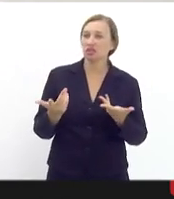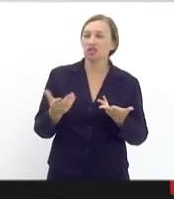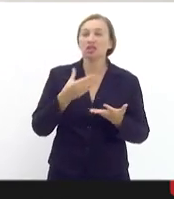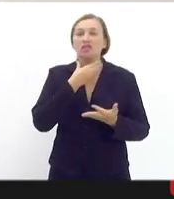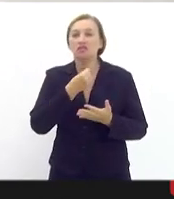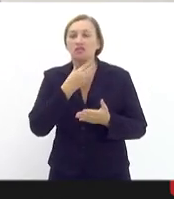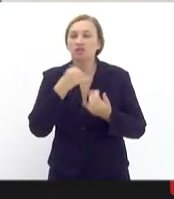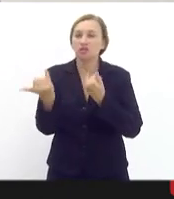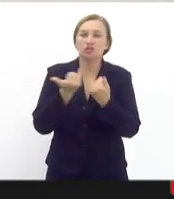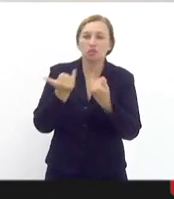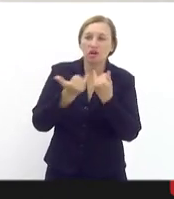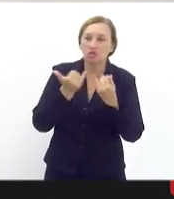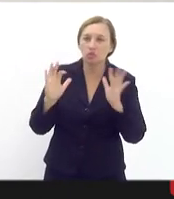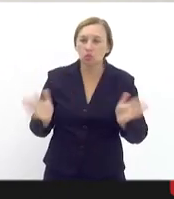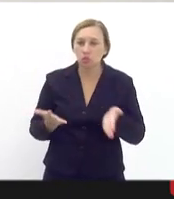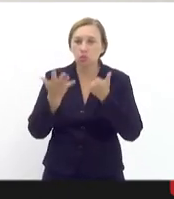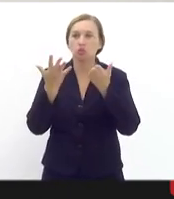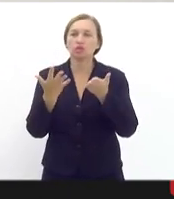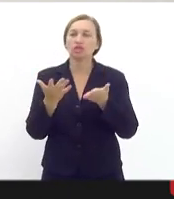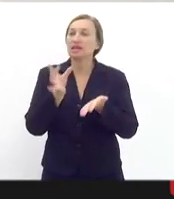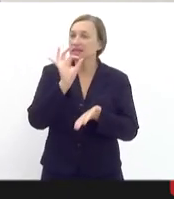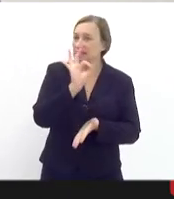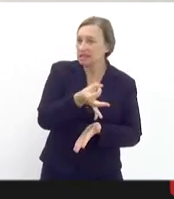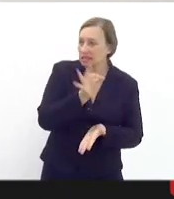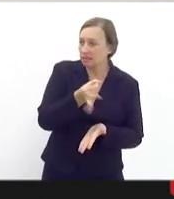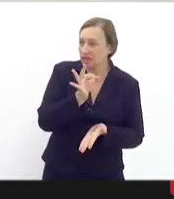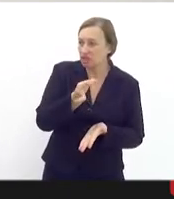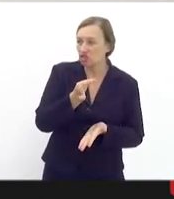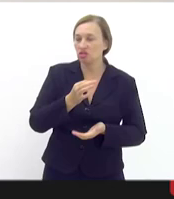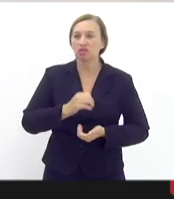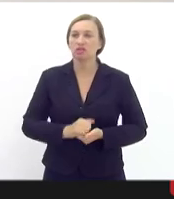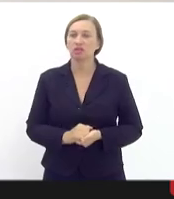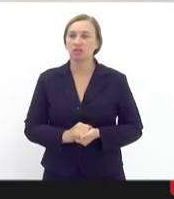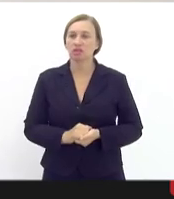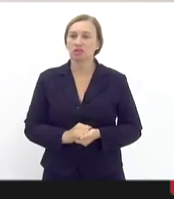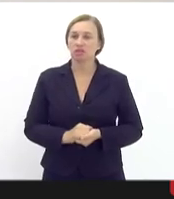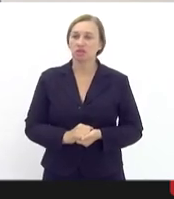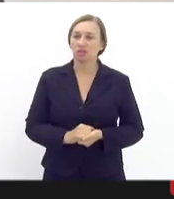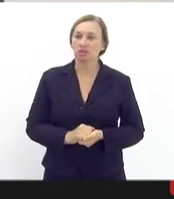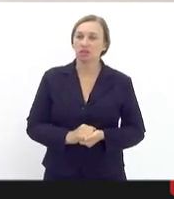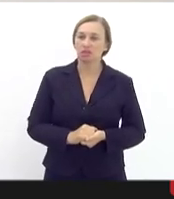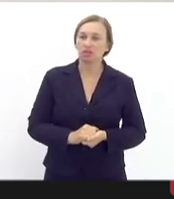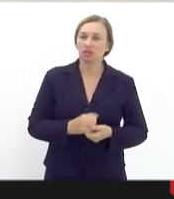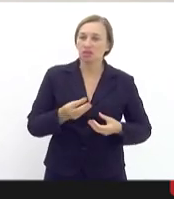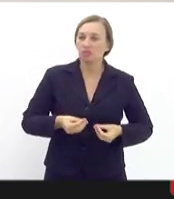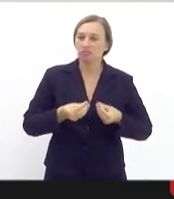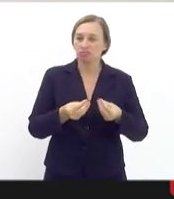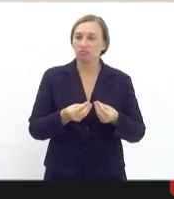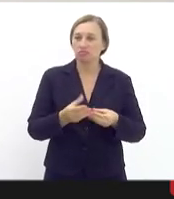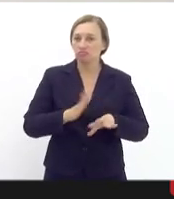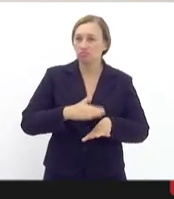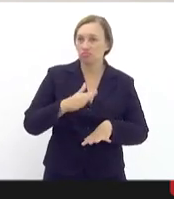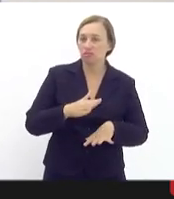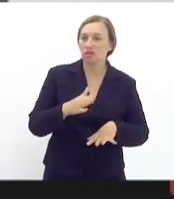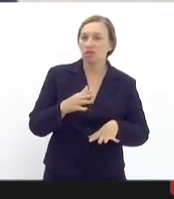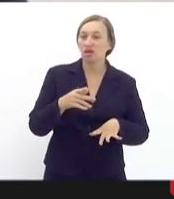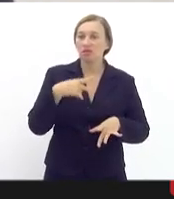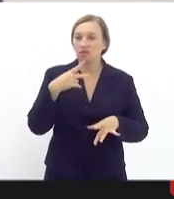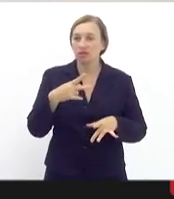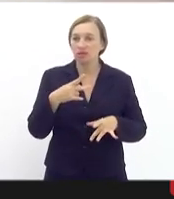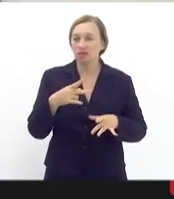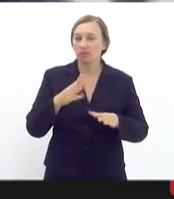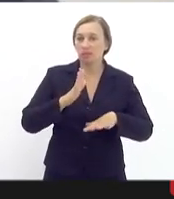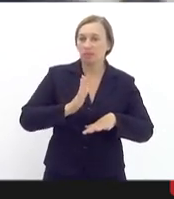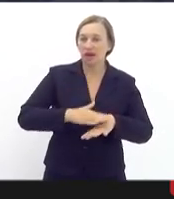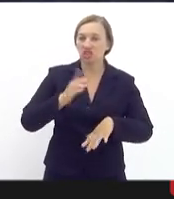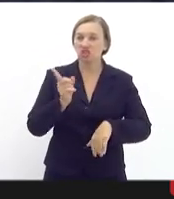estimula que você vá, obviamente, ele te entrega mais aquilo. Primeiro, ele faz você ficar mais tempo na rede,